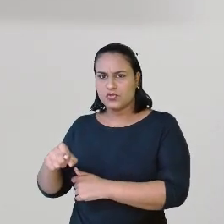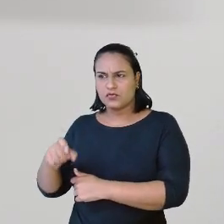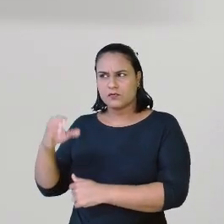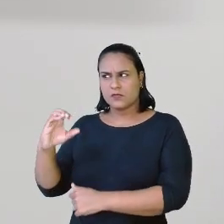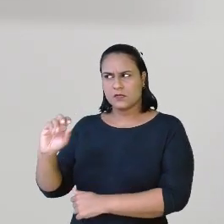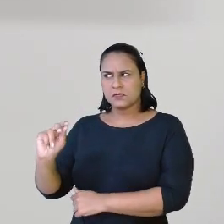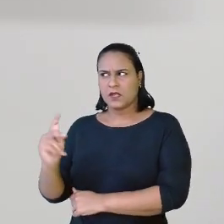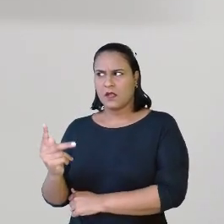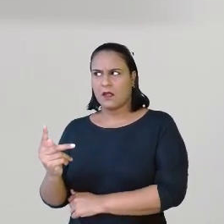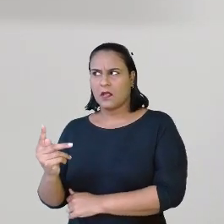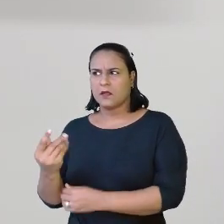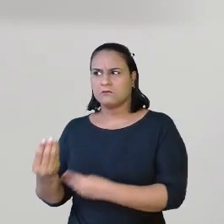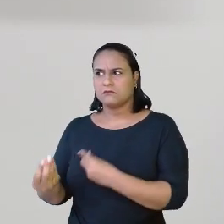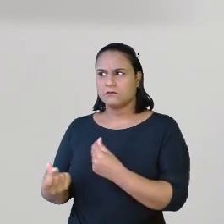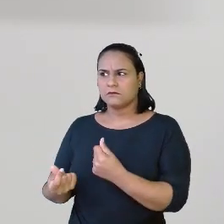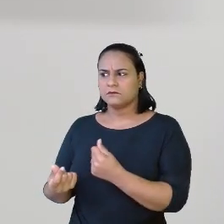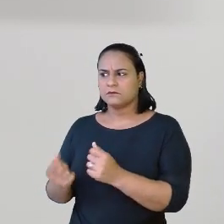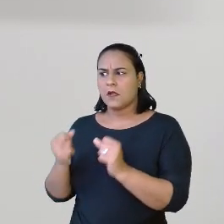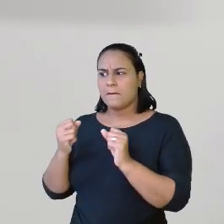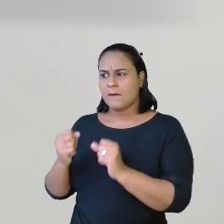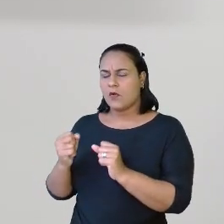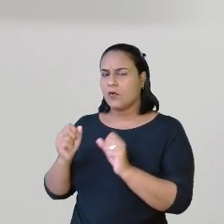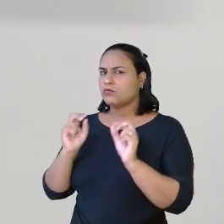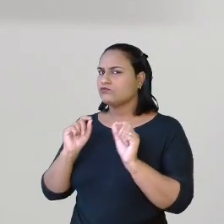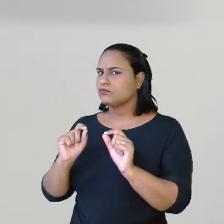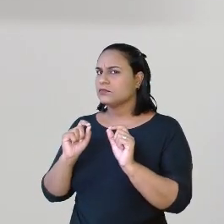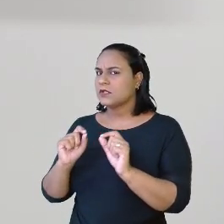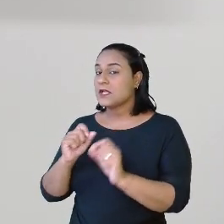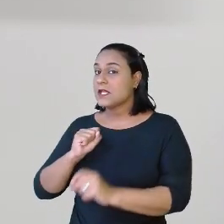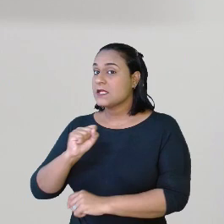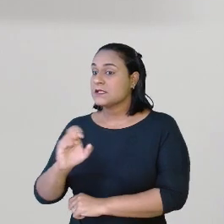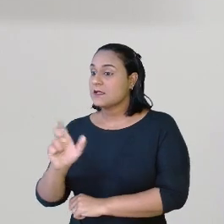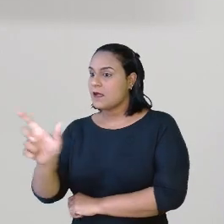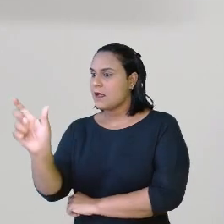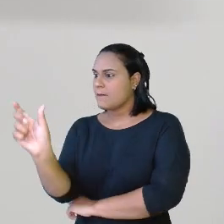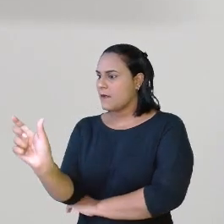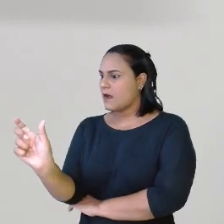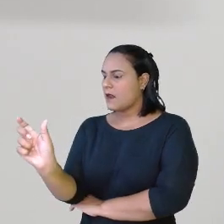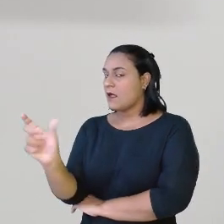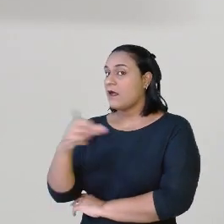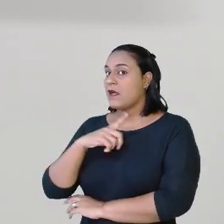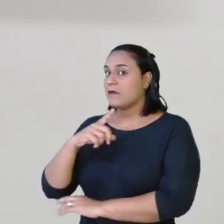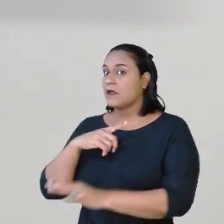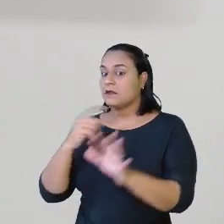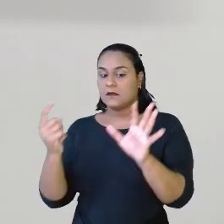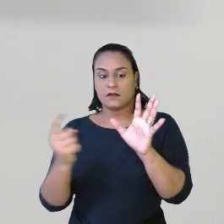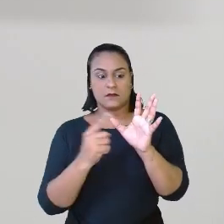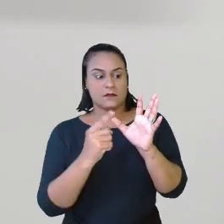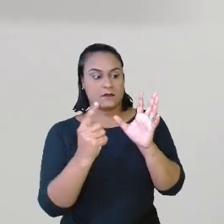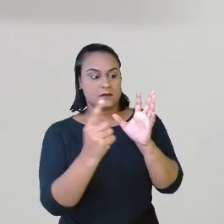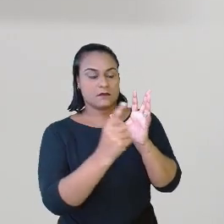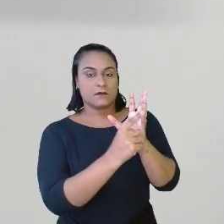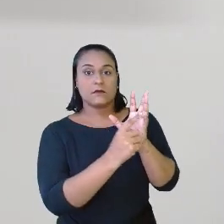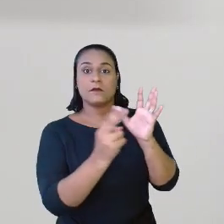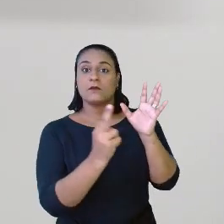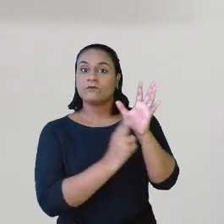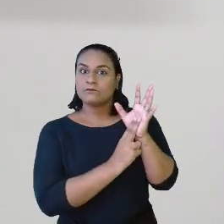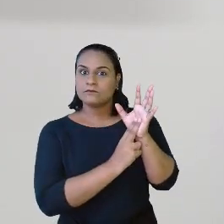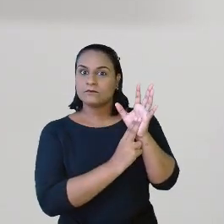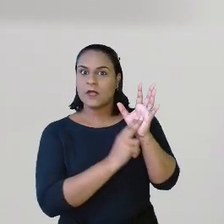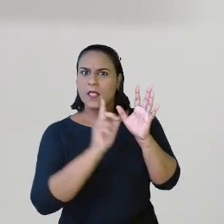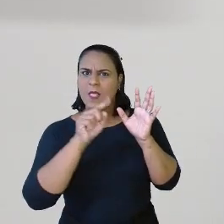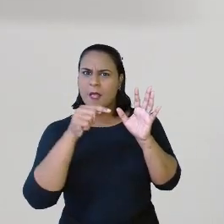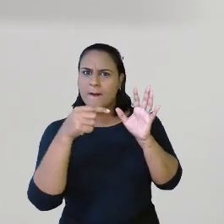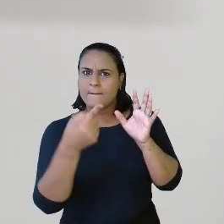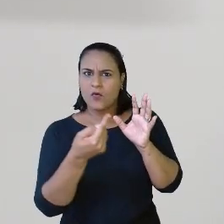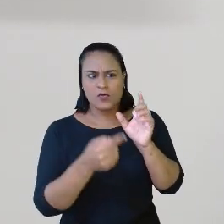pode olhar o seguinte: se a palavra tem um ditongo, não é? Após esse ditongo, a